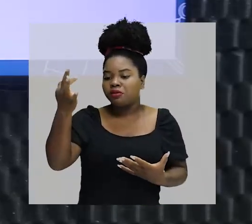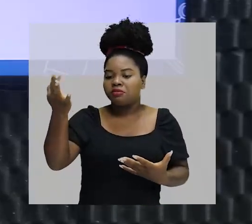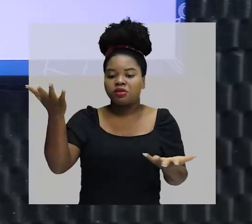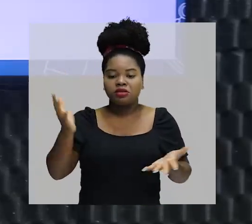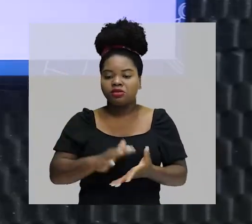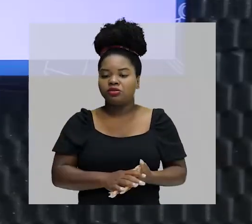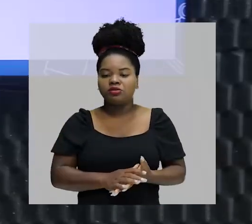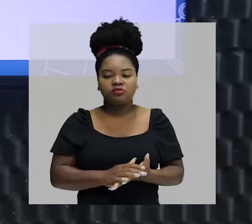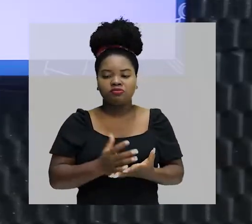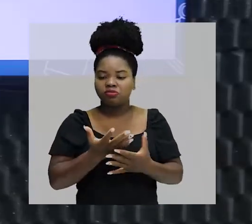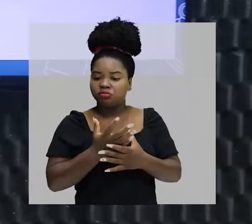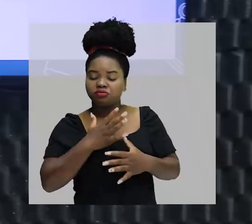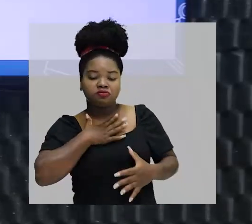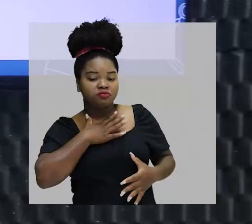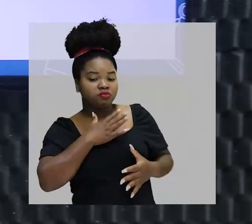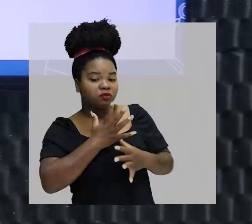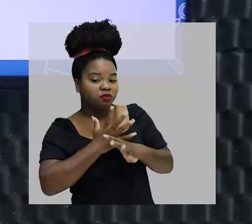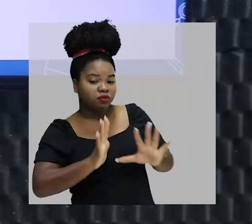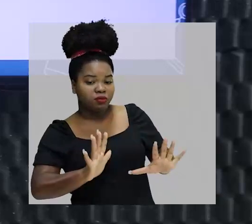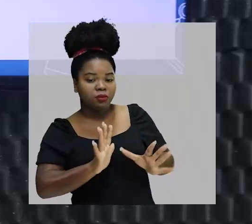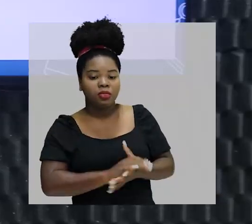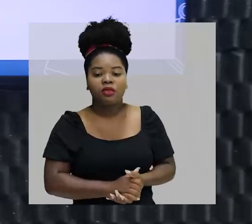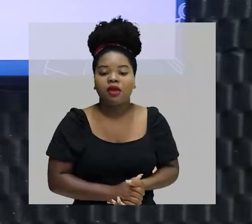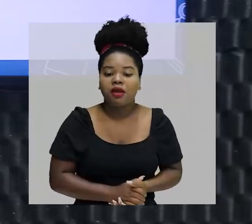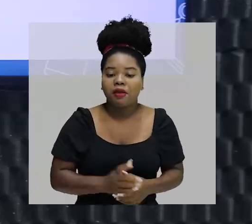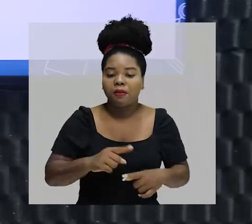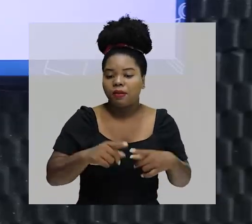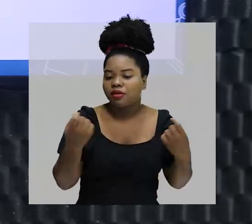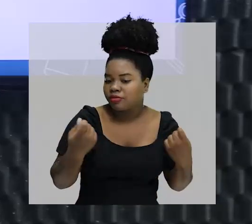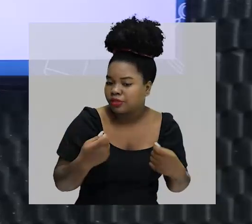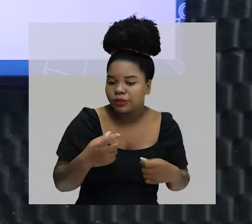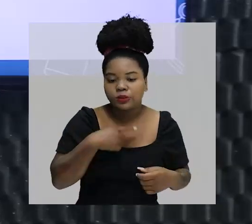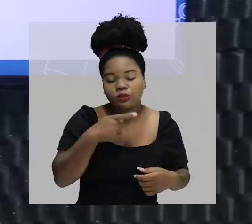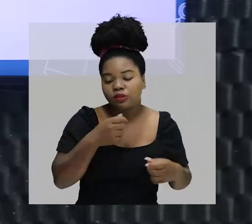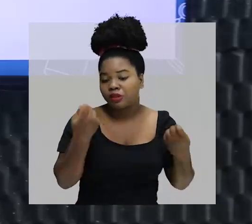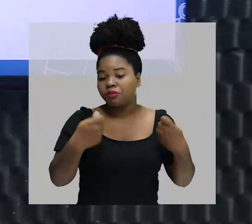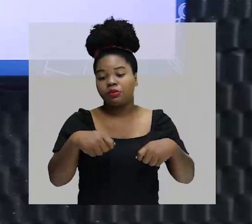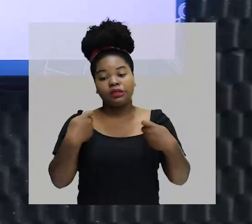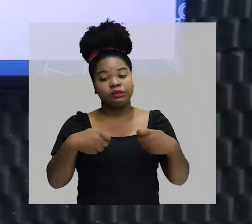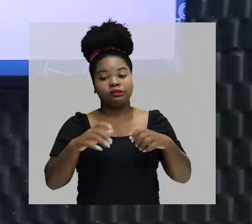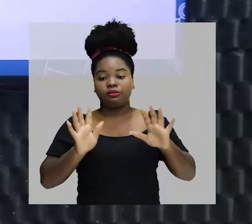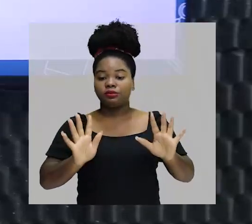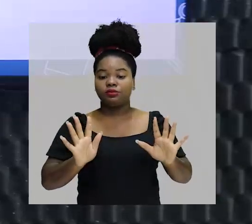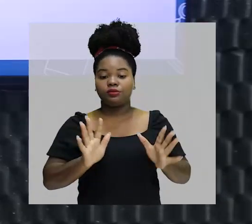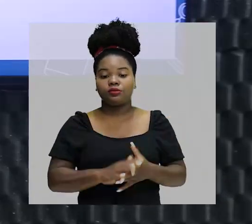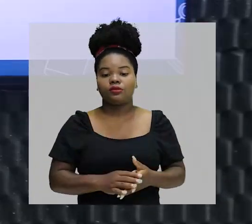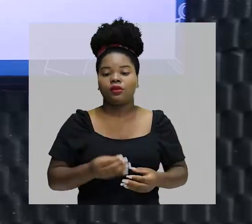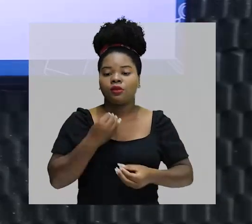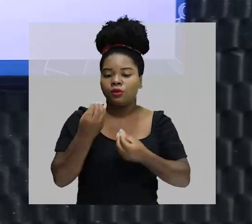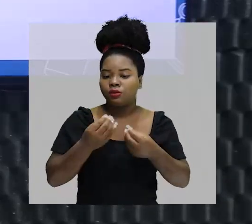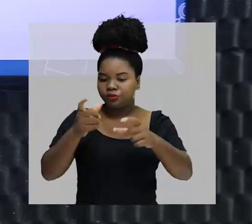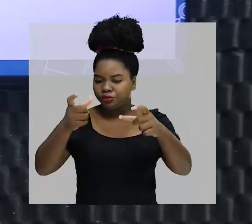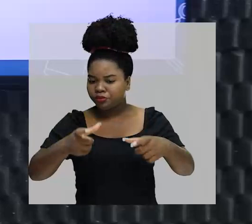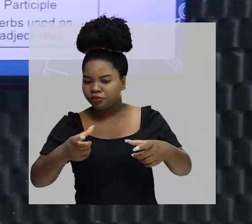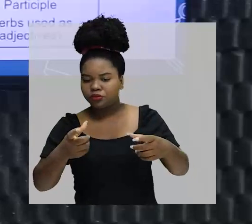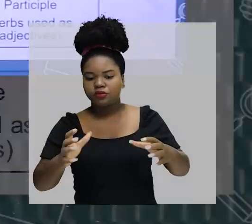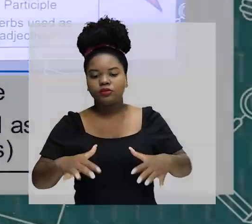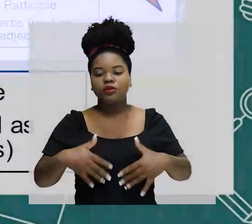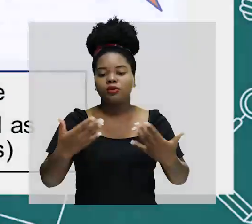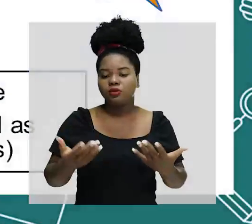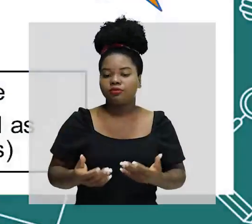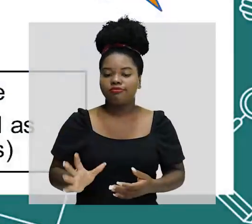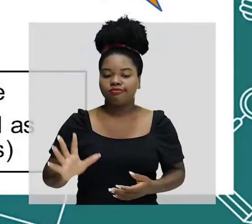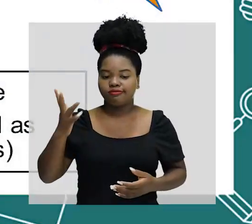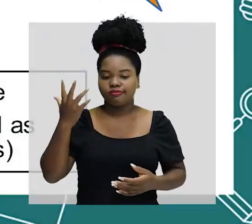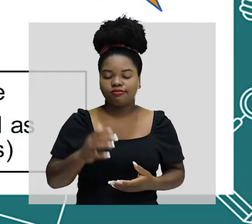não pode ter. Só que você não consegue precisar, como uma ação física, quando isso vai acabar. Em virtude disso,